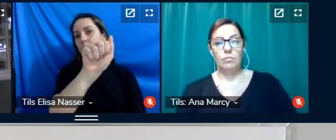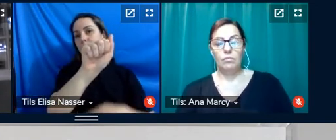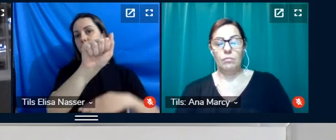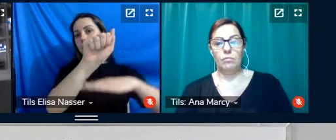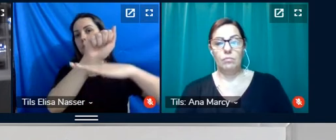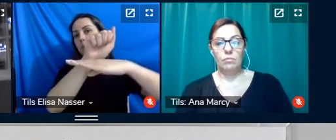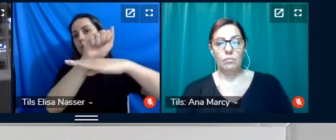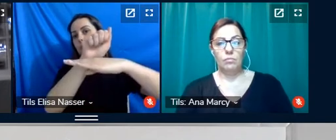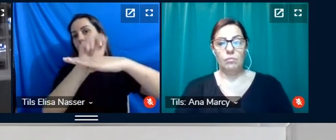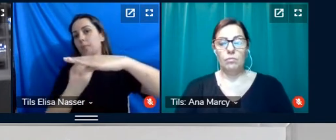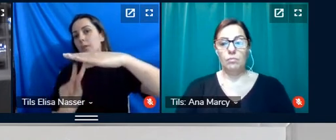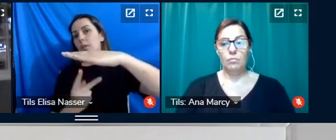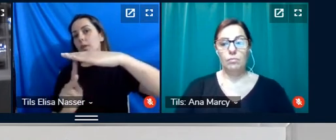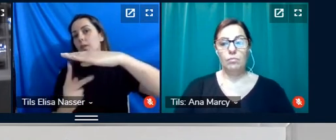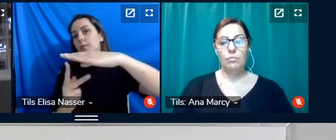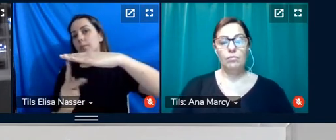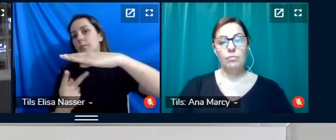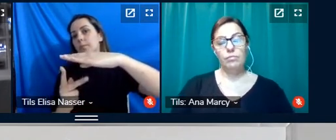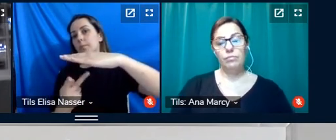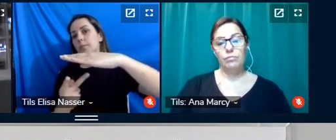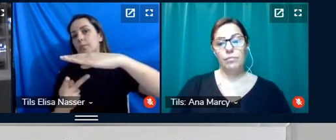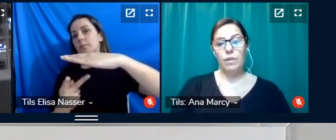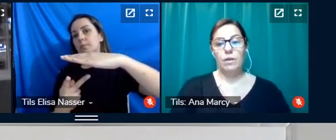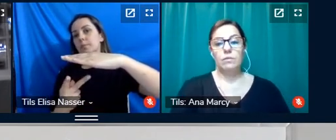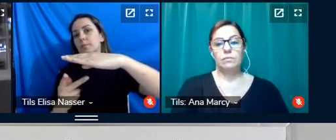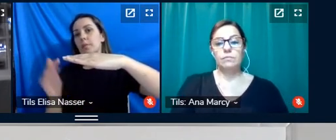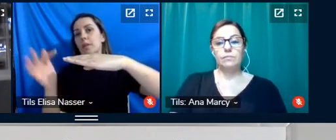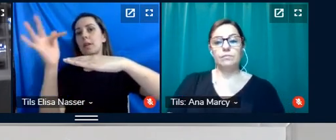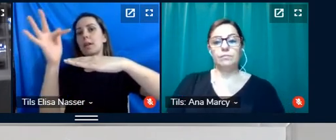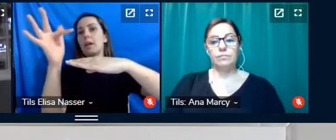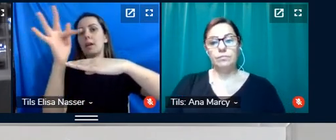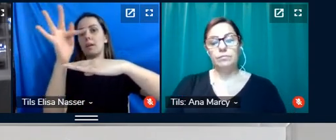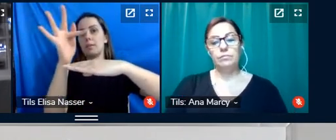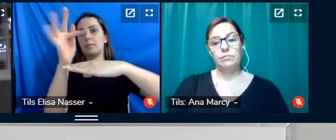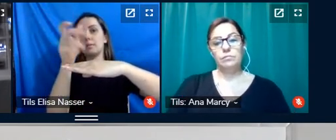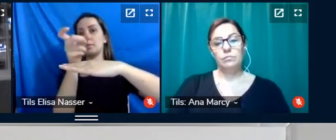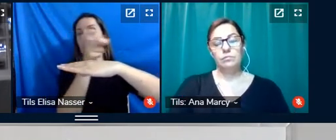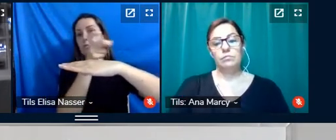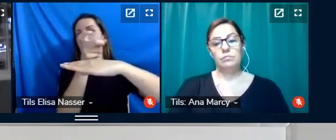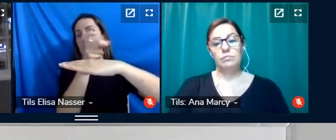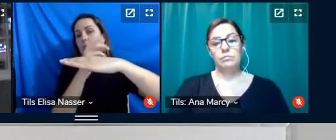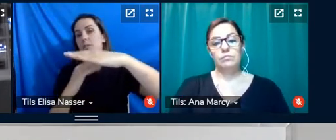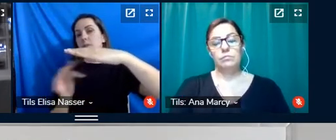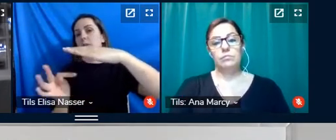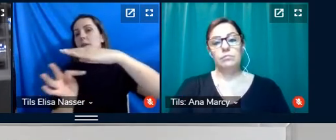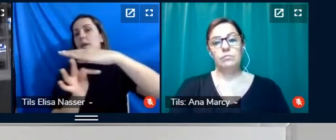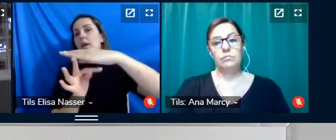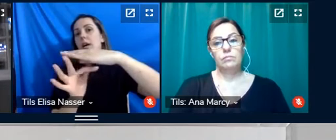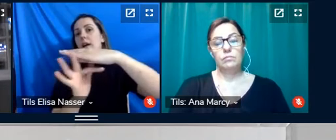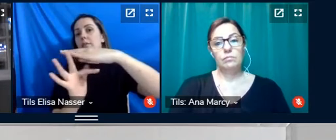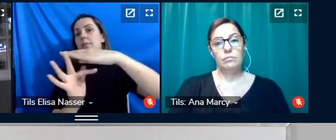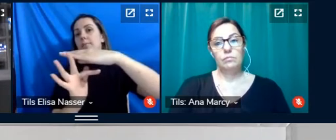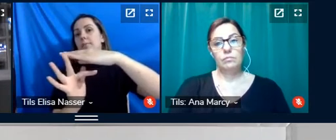pela hipotenusa. Quem é o cateto adjacente? Fx. Quem é a hipotenusa? F.